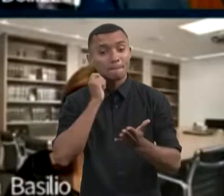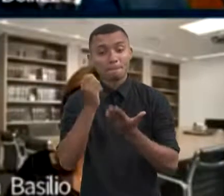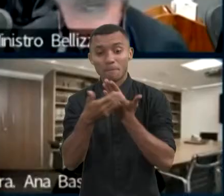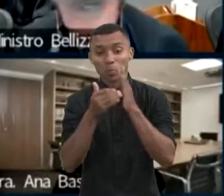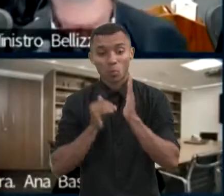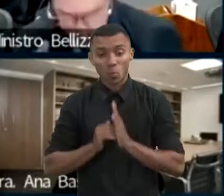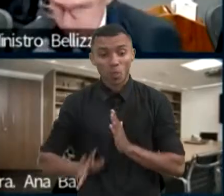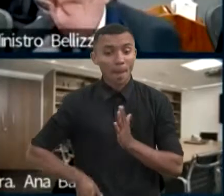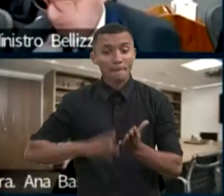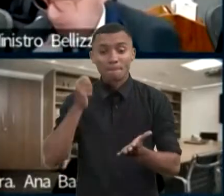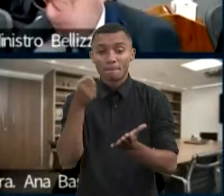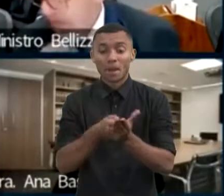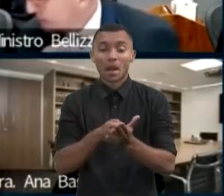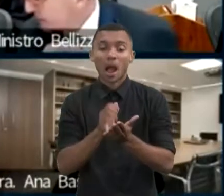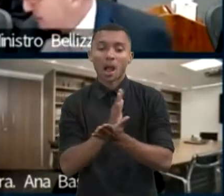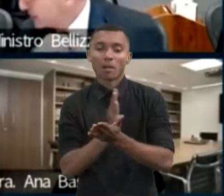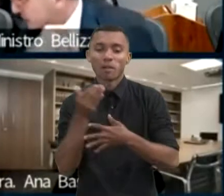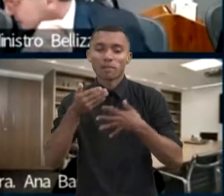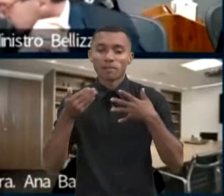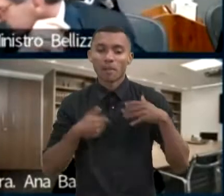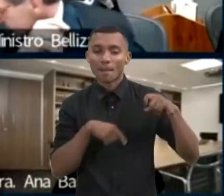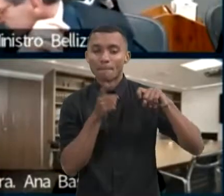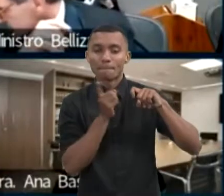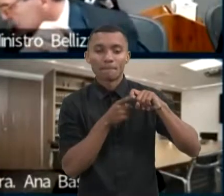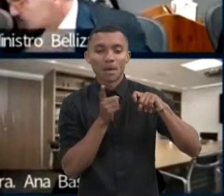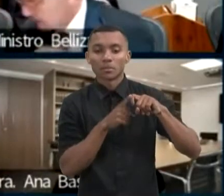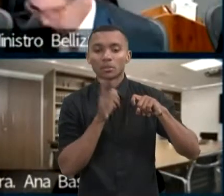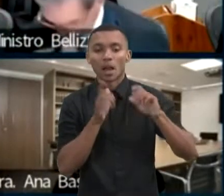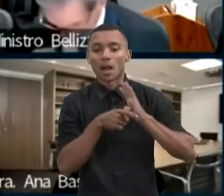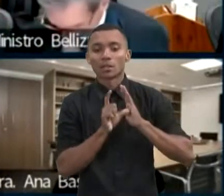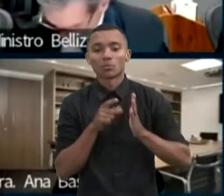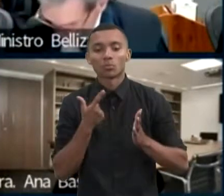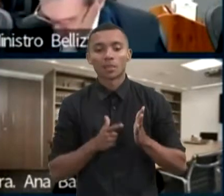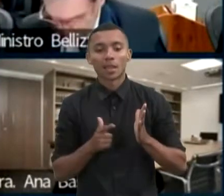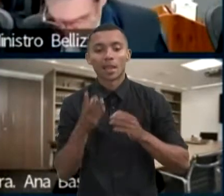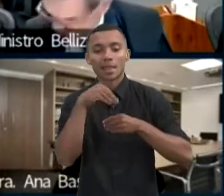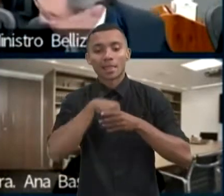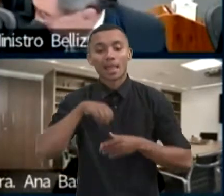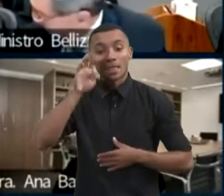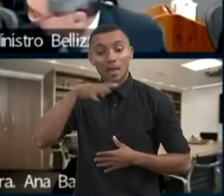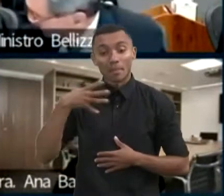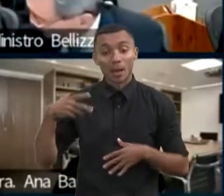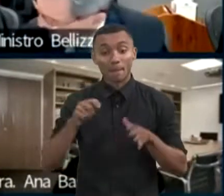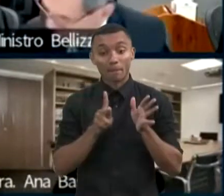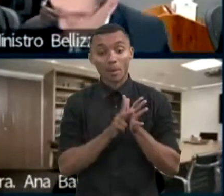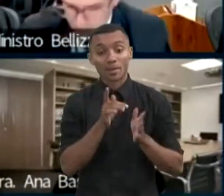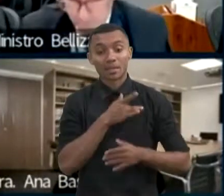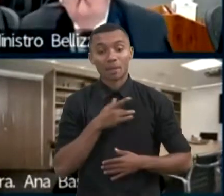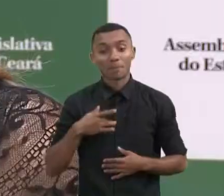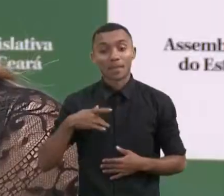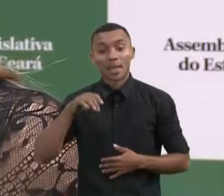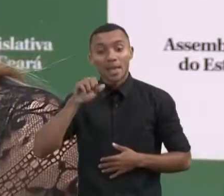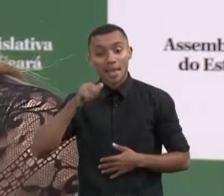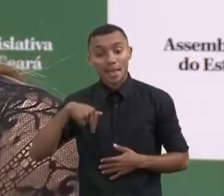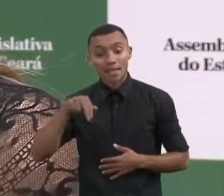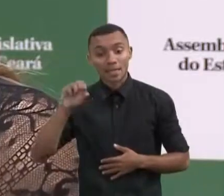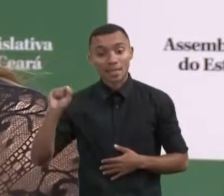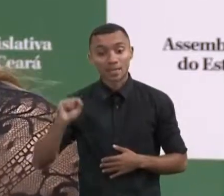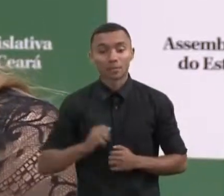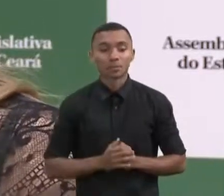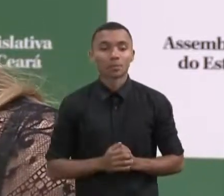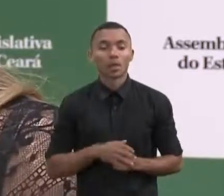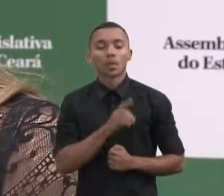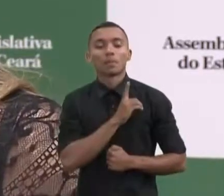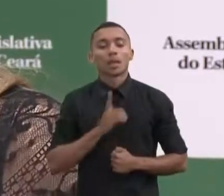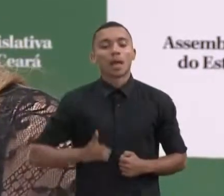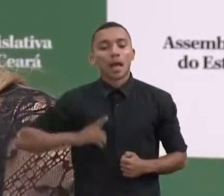procedimentos médicos que não estão previstos na lista da Agência Nacional de Saúde Suplementar, ANS. A deputada